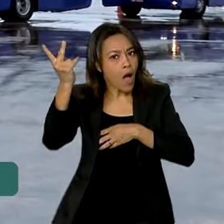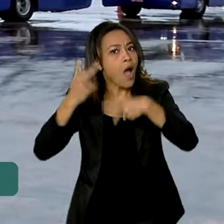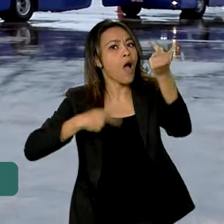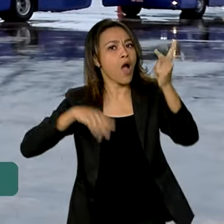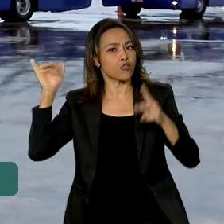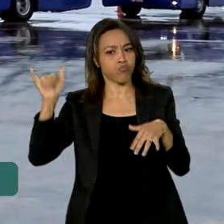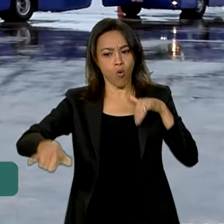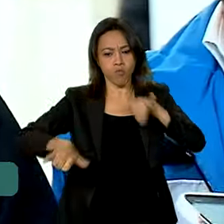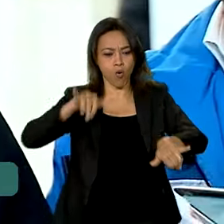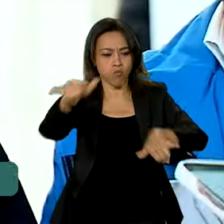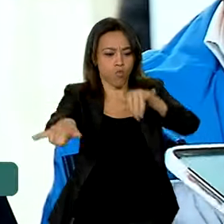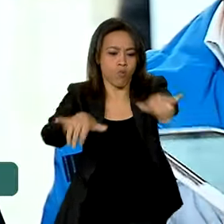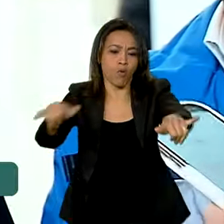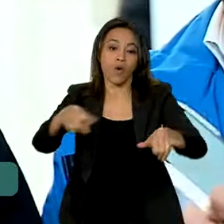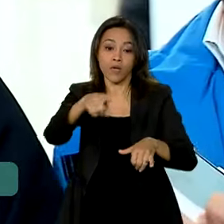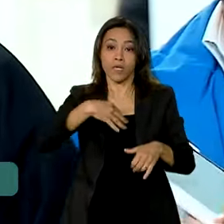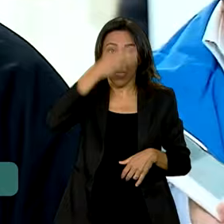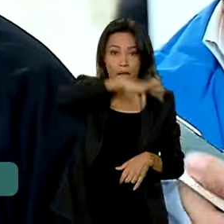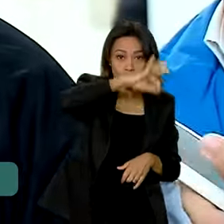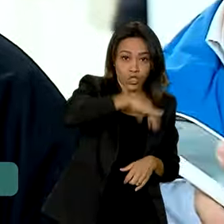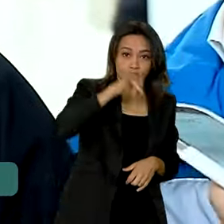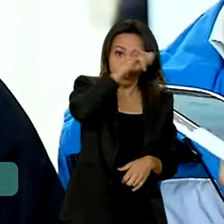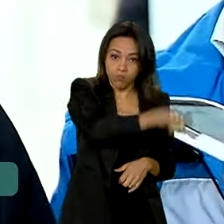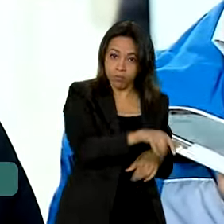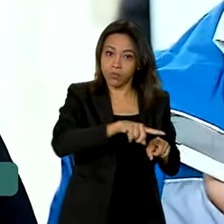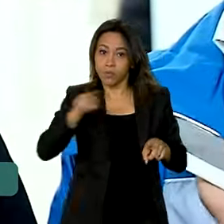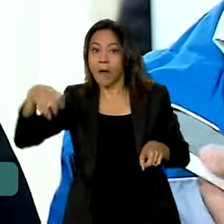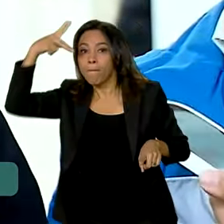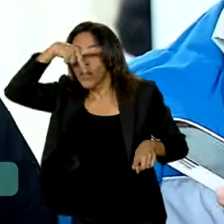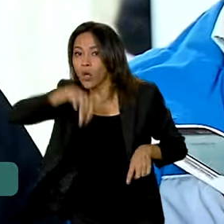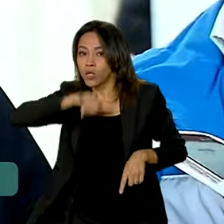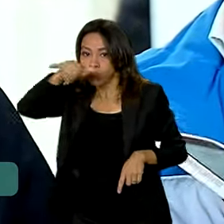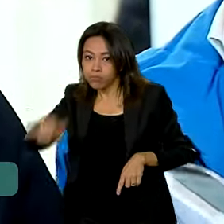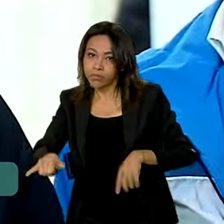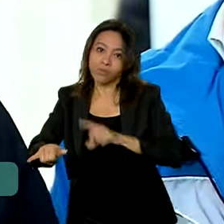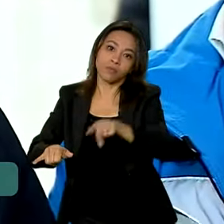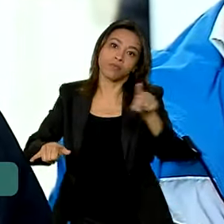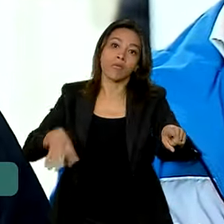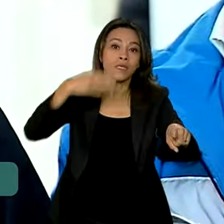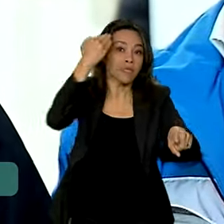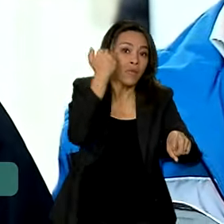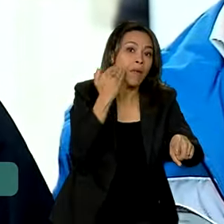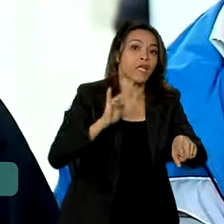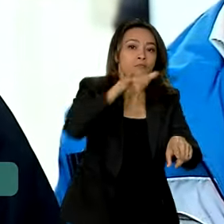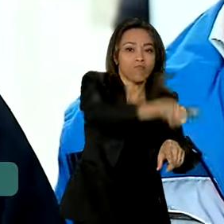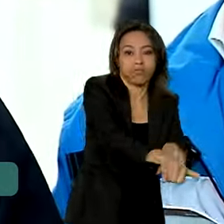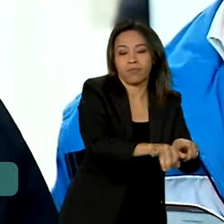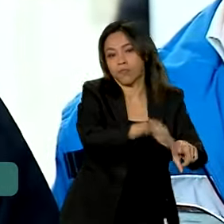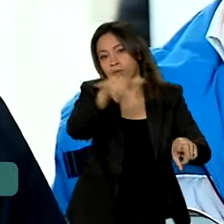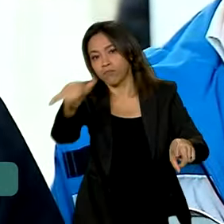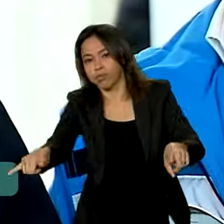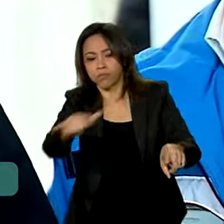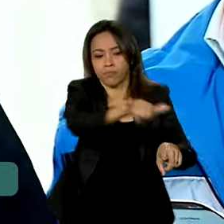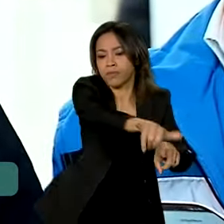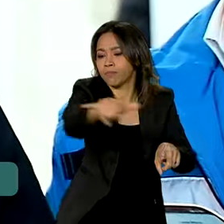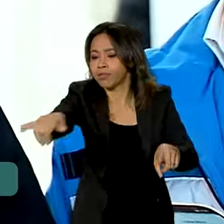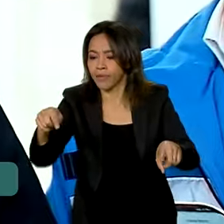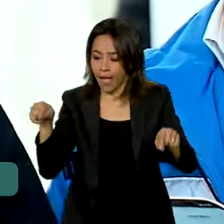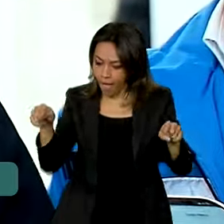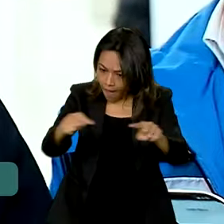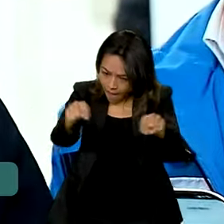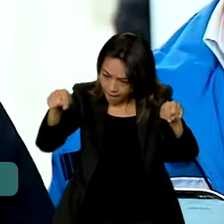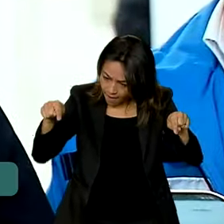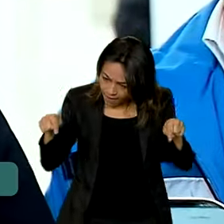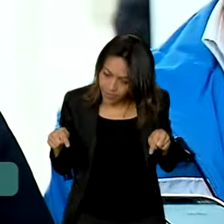para outras regiões. Caxias, Pelotas, Santa Maria, Passo Fundo, Santo Ângelo, Uruguaiana, todos esses